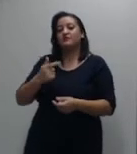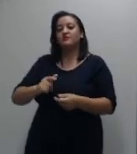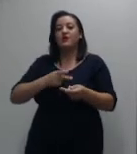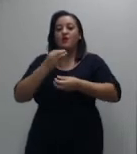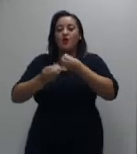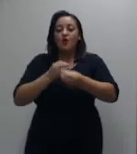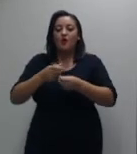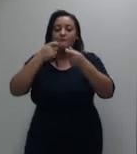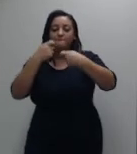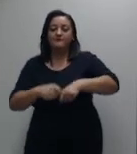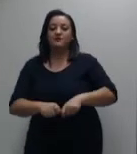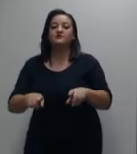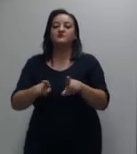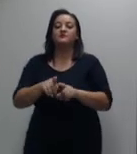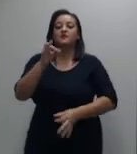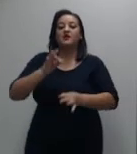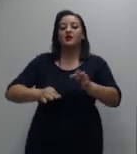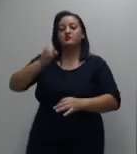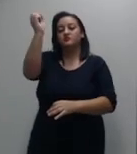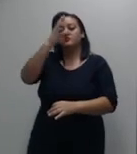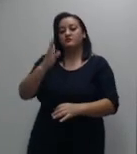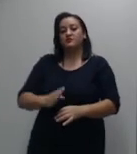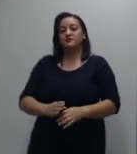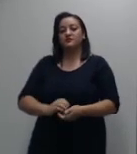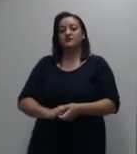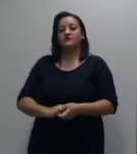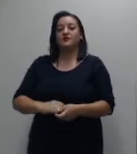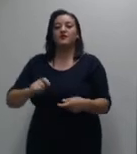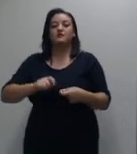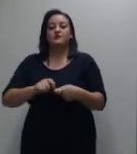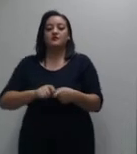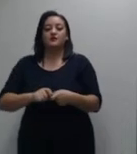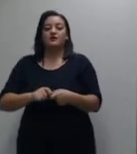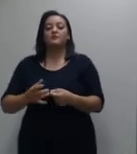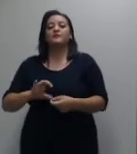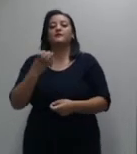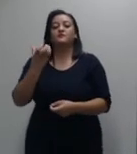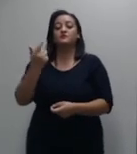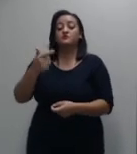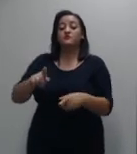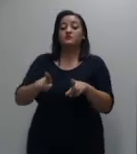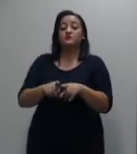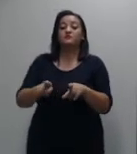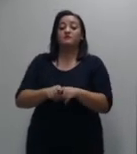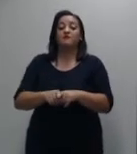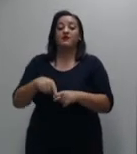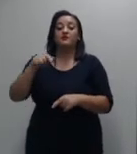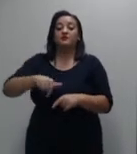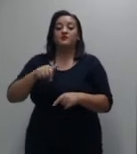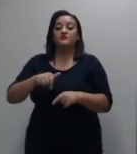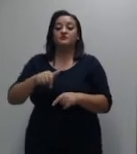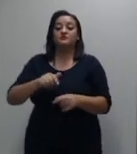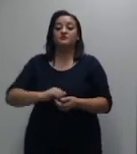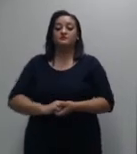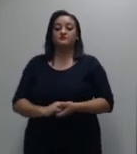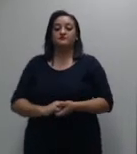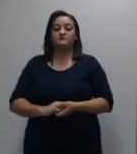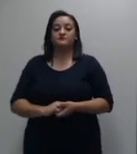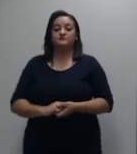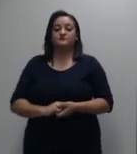a justiça brasileira apurar que decisões outras foram essas que são